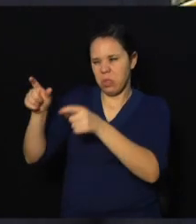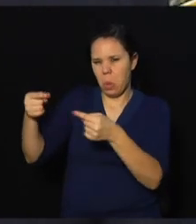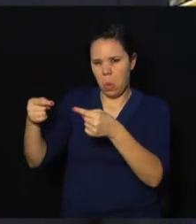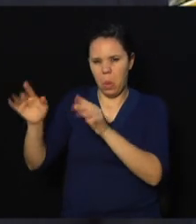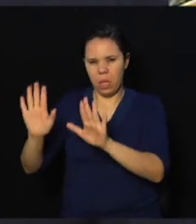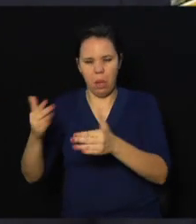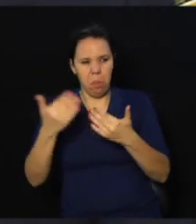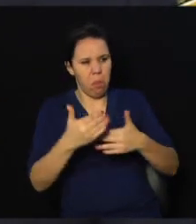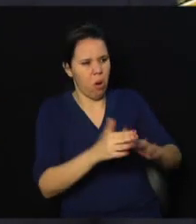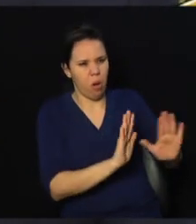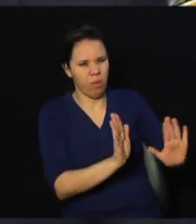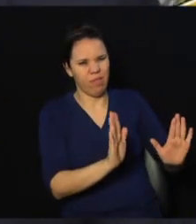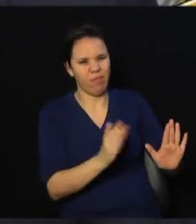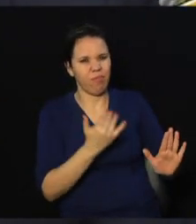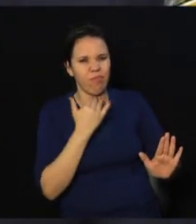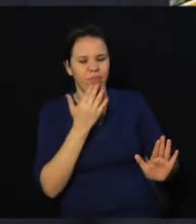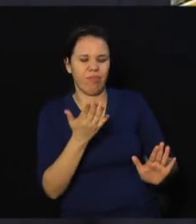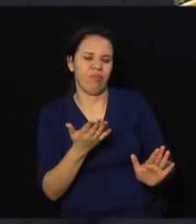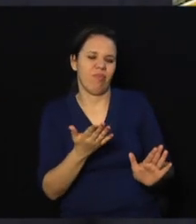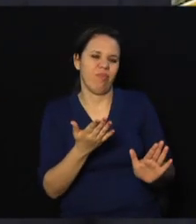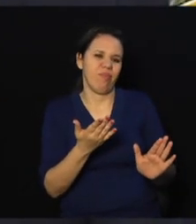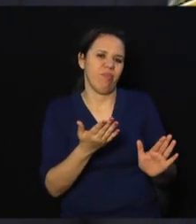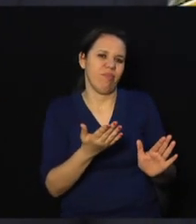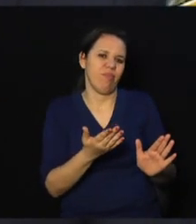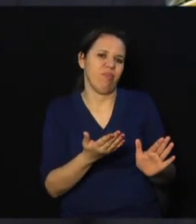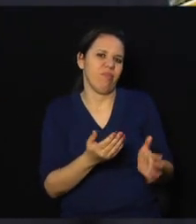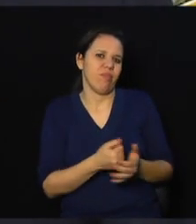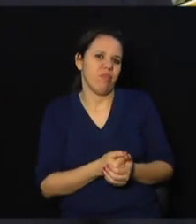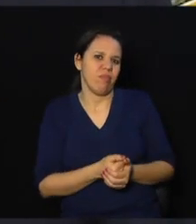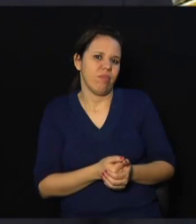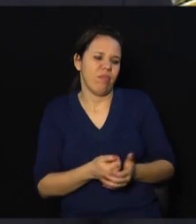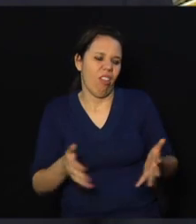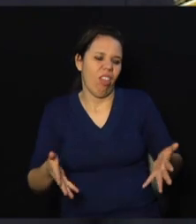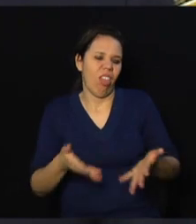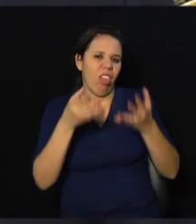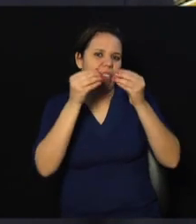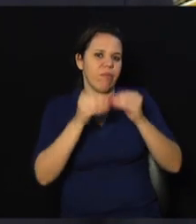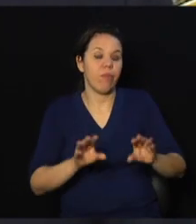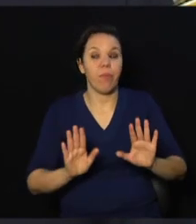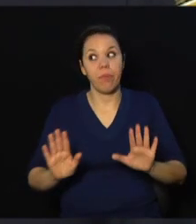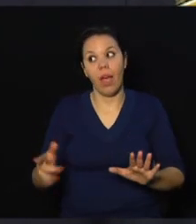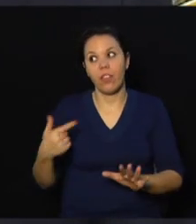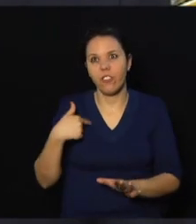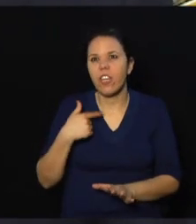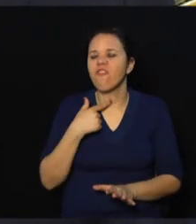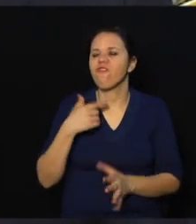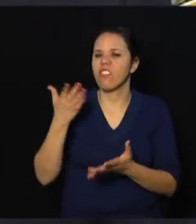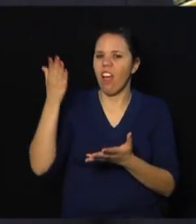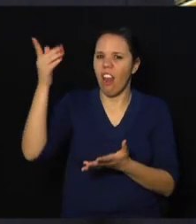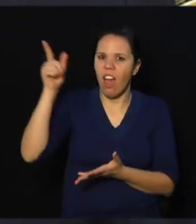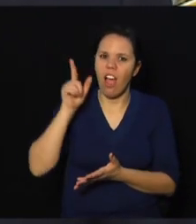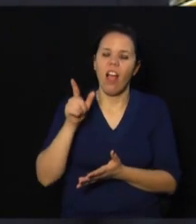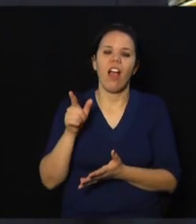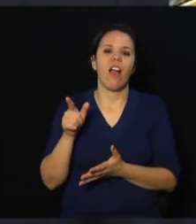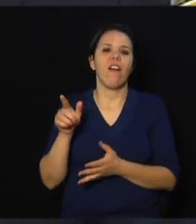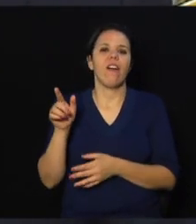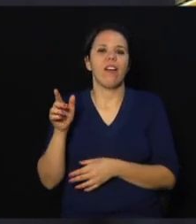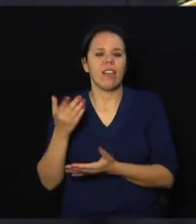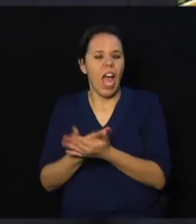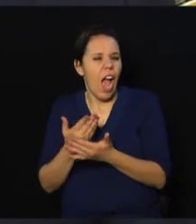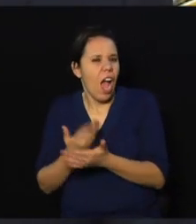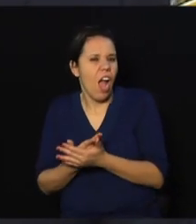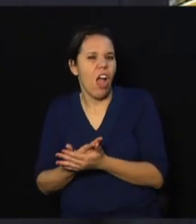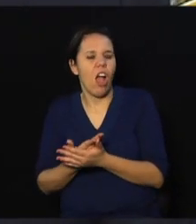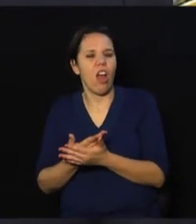que fazer e tudo mais, isso vai aos poucos minando a minha motivação. Não, mas eu quero estar lá, eu quero estar nas minhas aulas de anatomia, eu